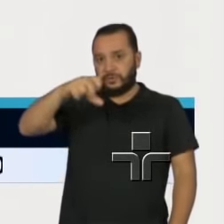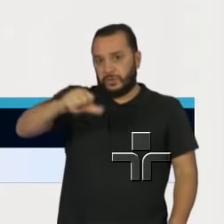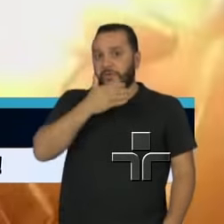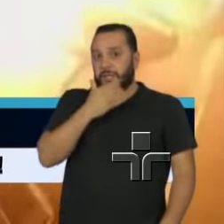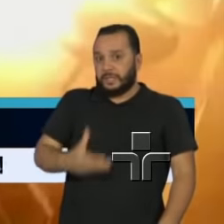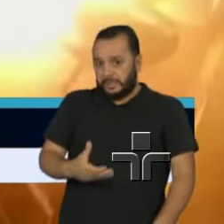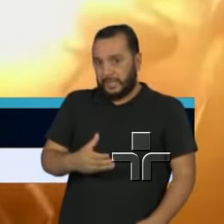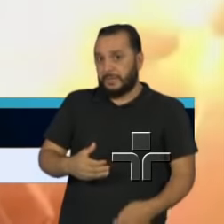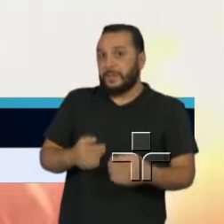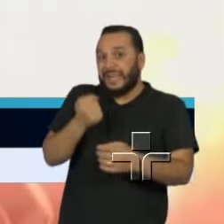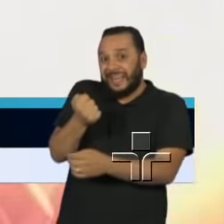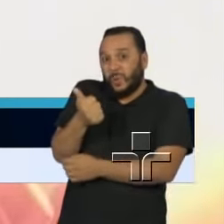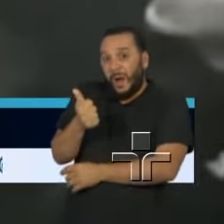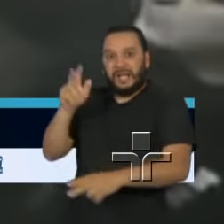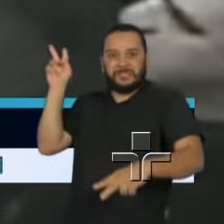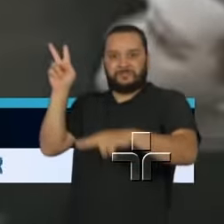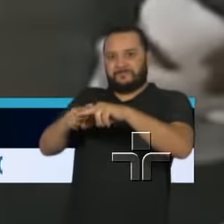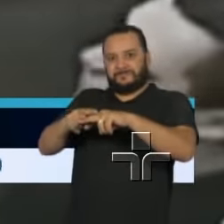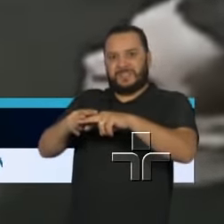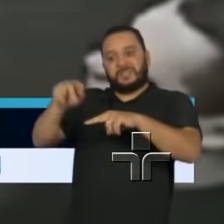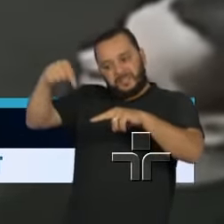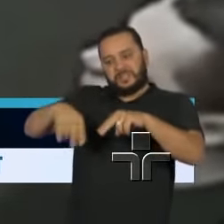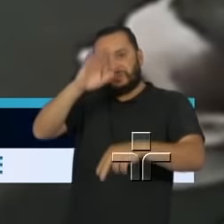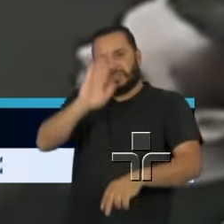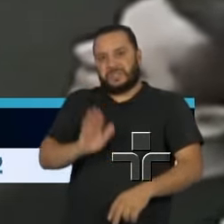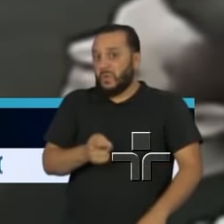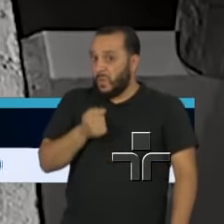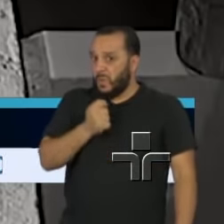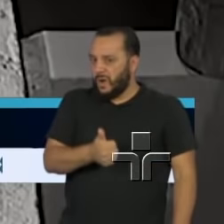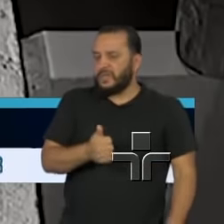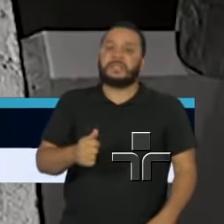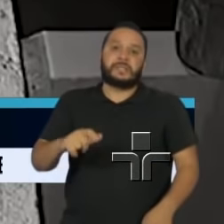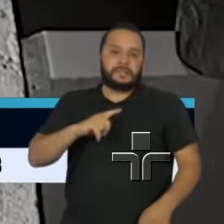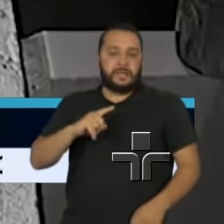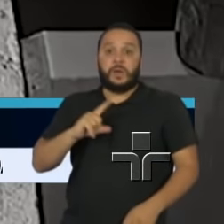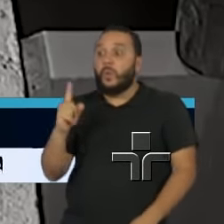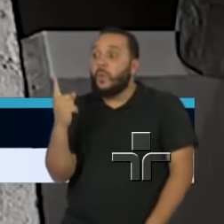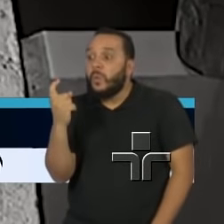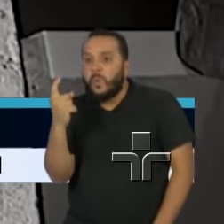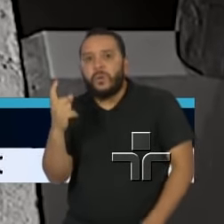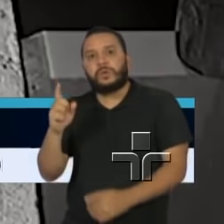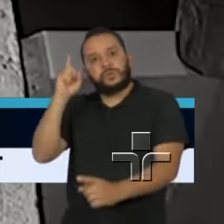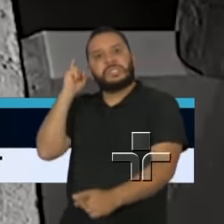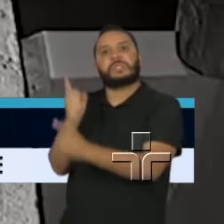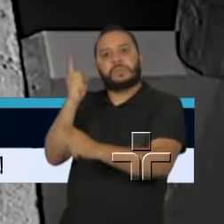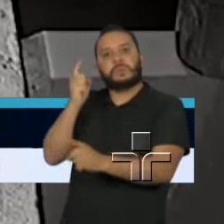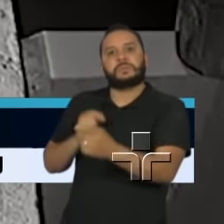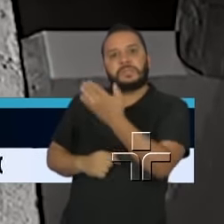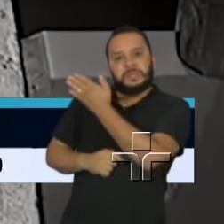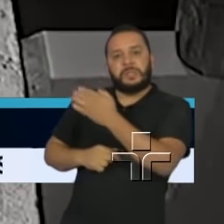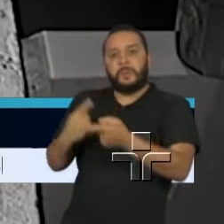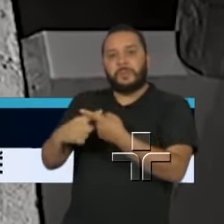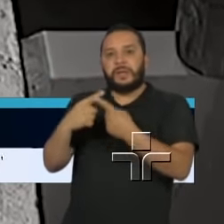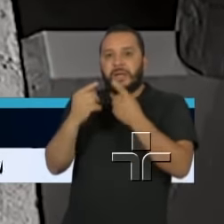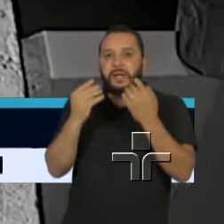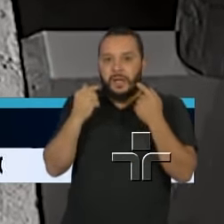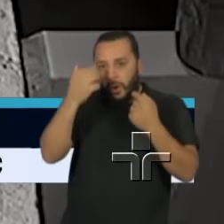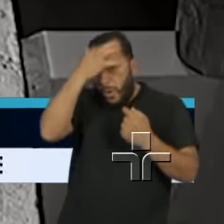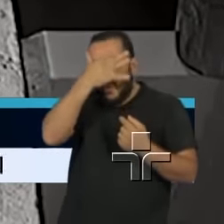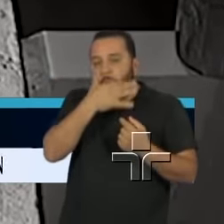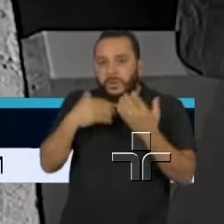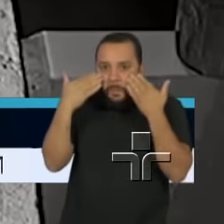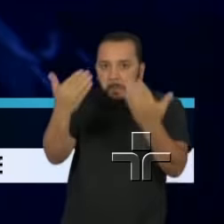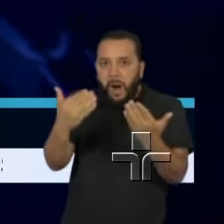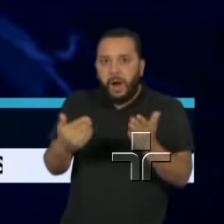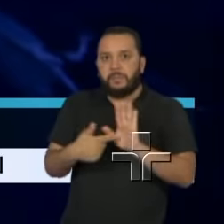antes de sua prisão ser decretada. Fauzi é o único dos 5 suspeitos a aparecer nas imagens das câmeras com o rosto